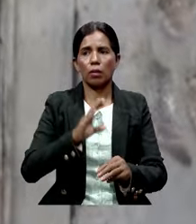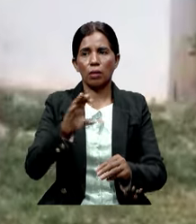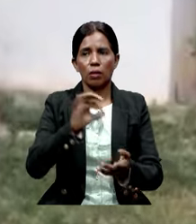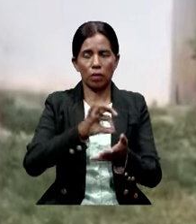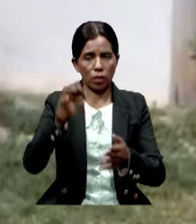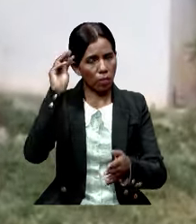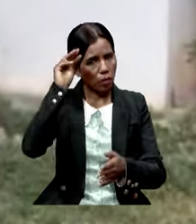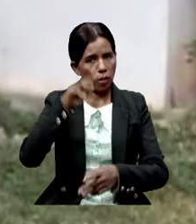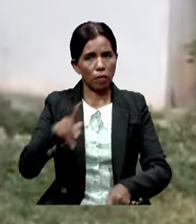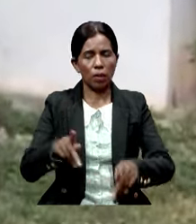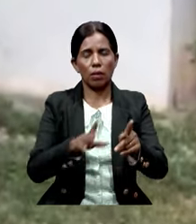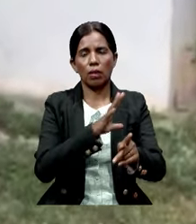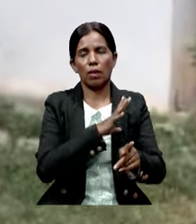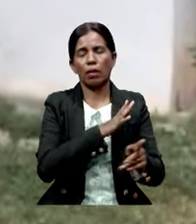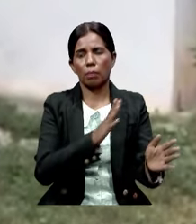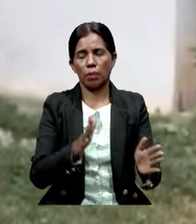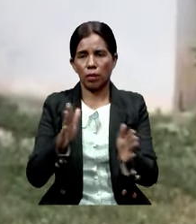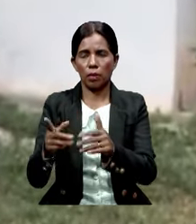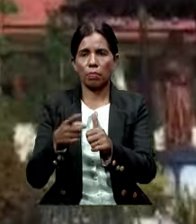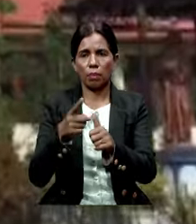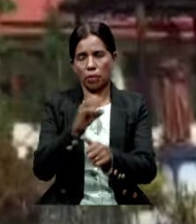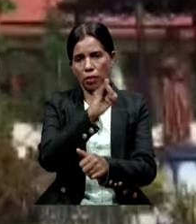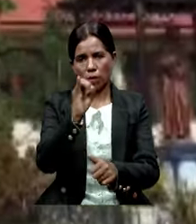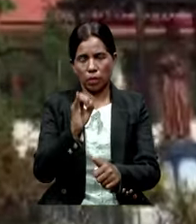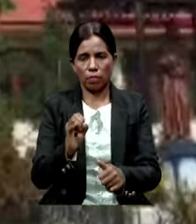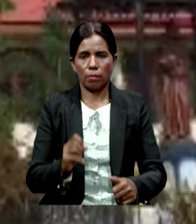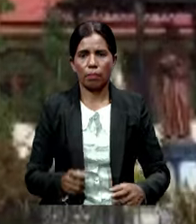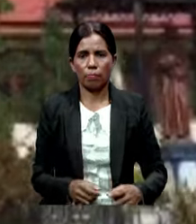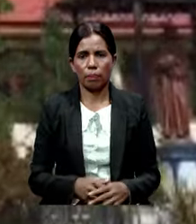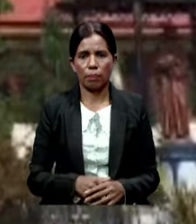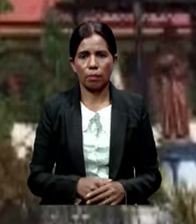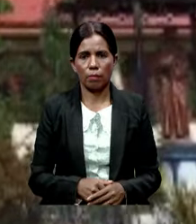Ministério Público, hodihein prosesu primeiro interrogatorio. Feliciano Venancio Belo, ZMN.